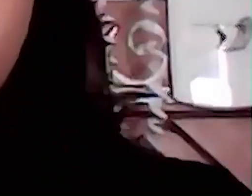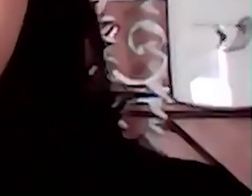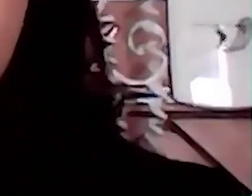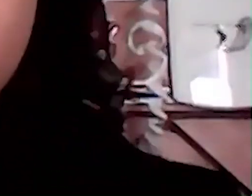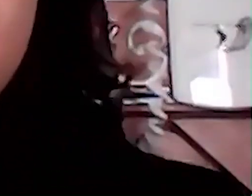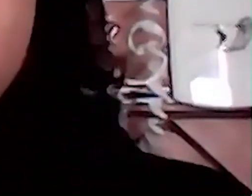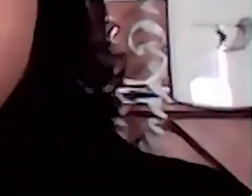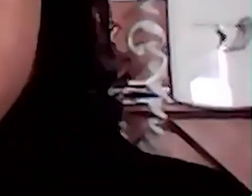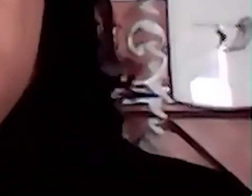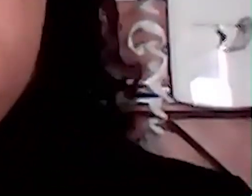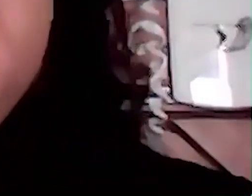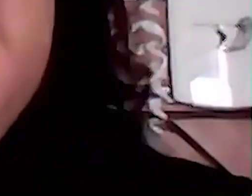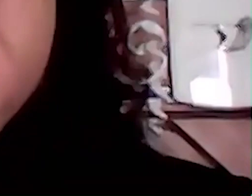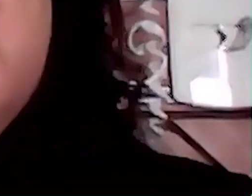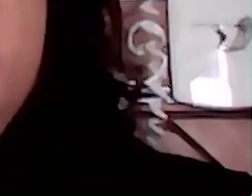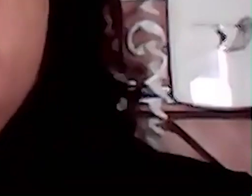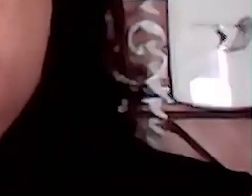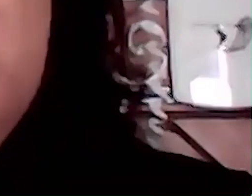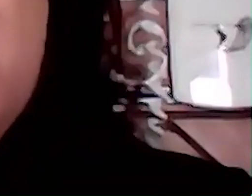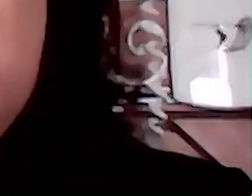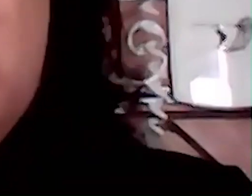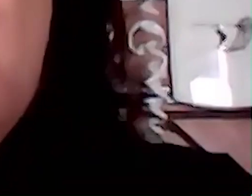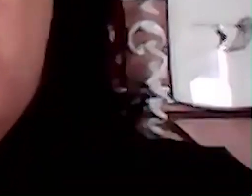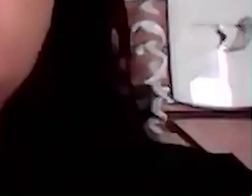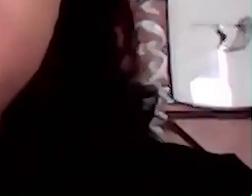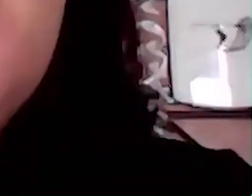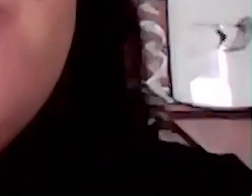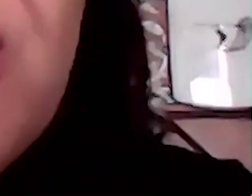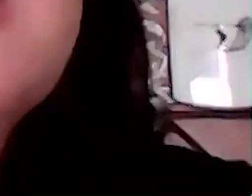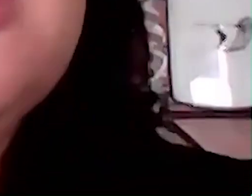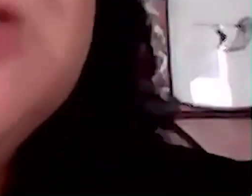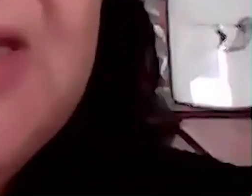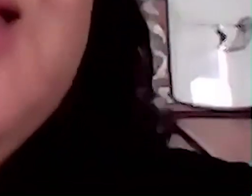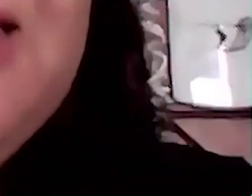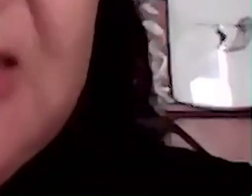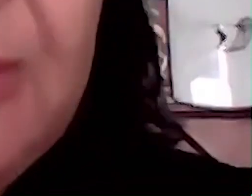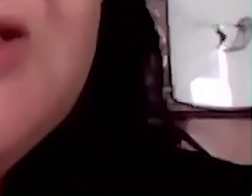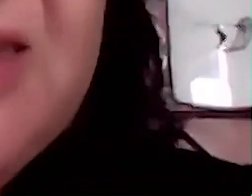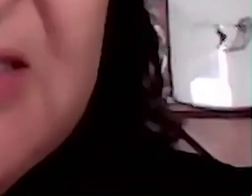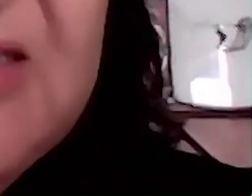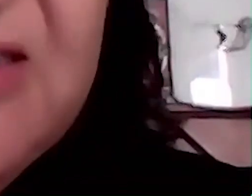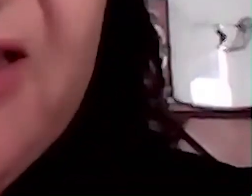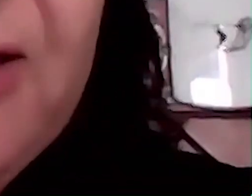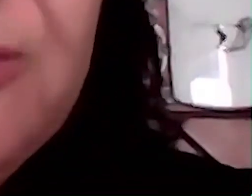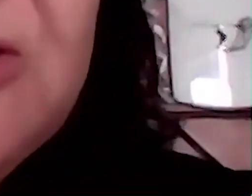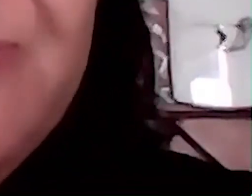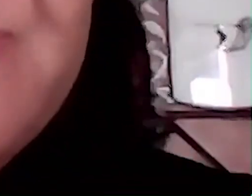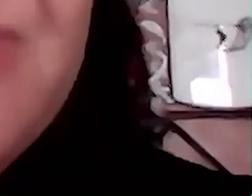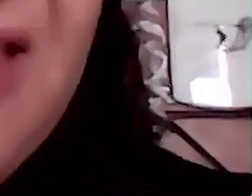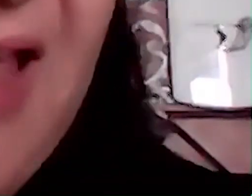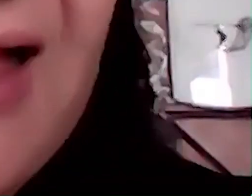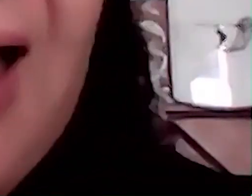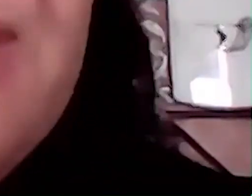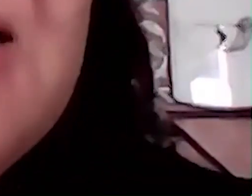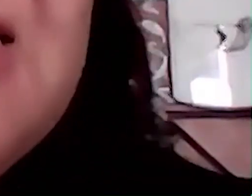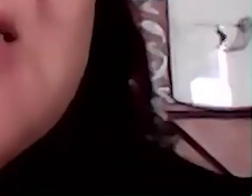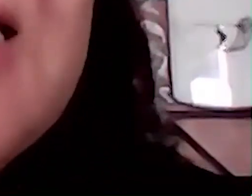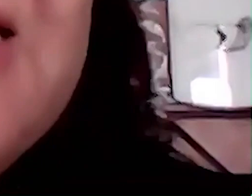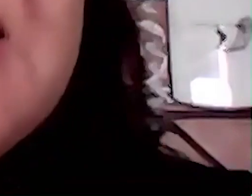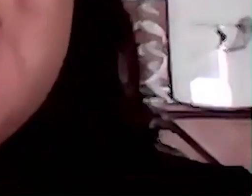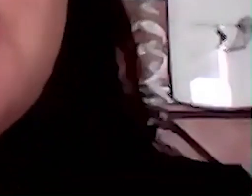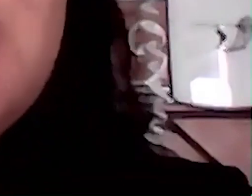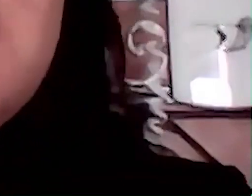bacana de trazer, de jogar os holofotes em cima desses termos e